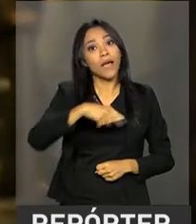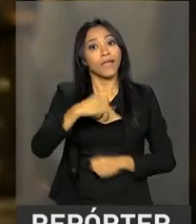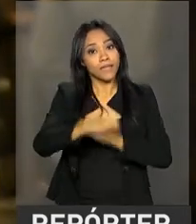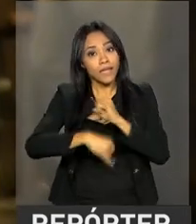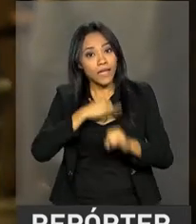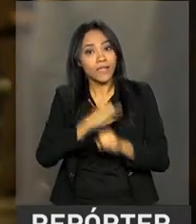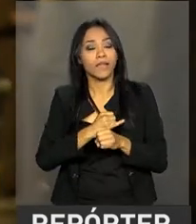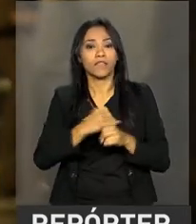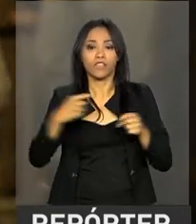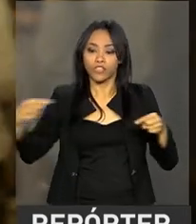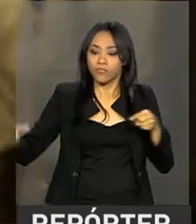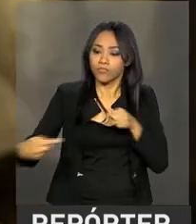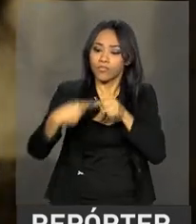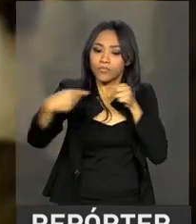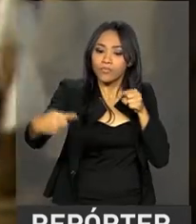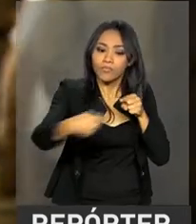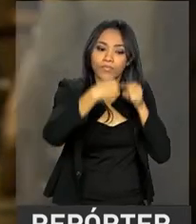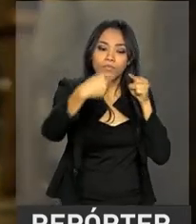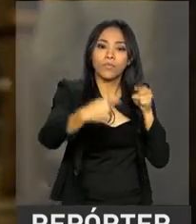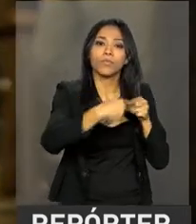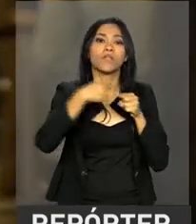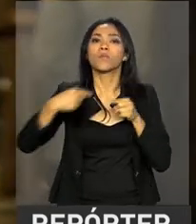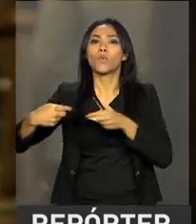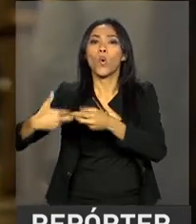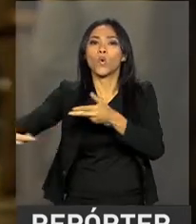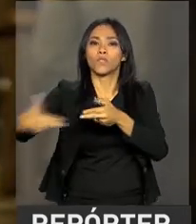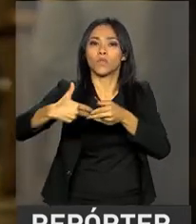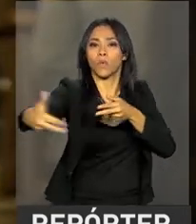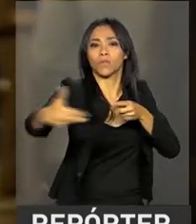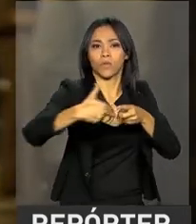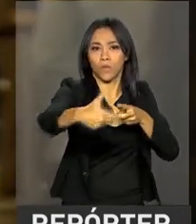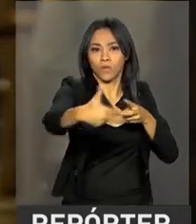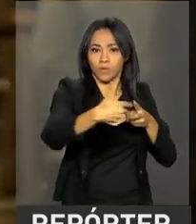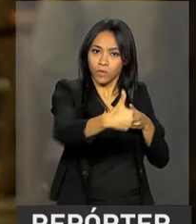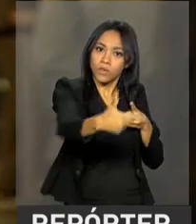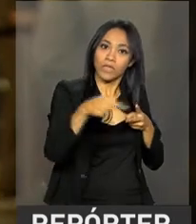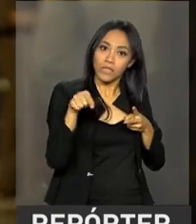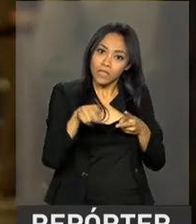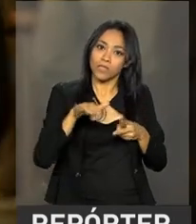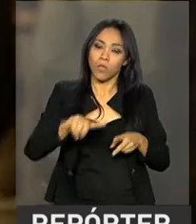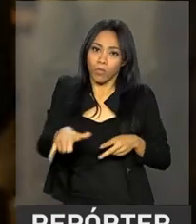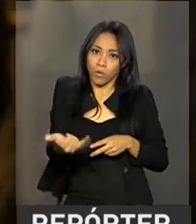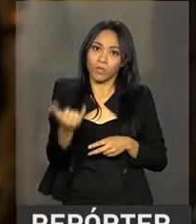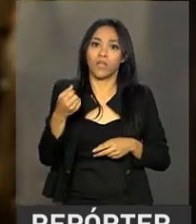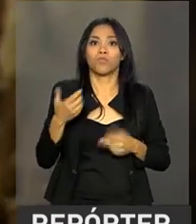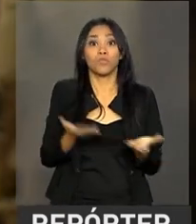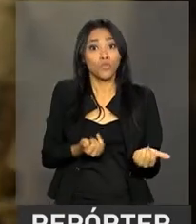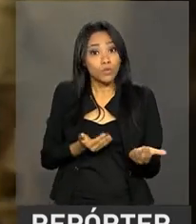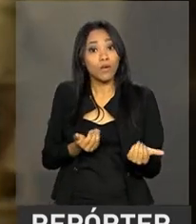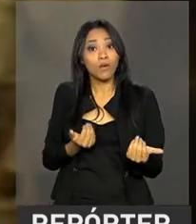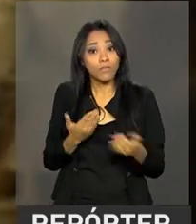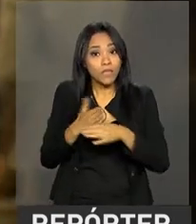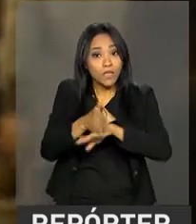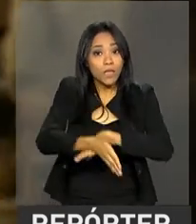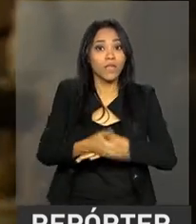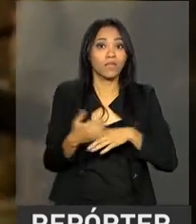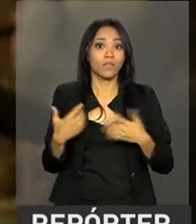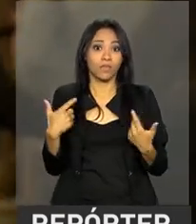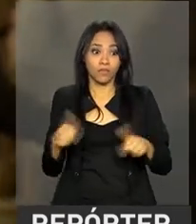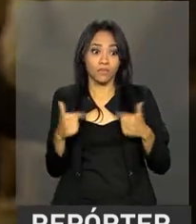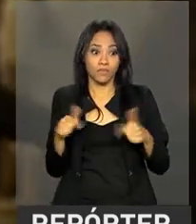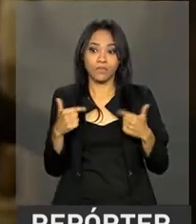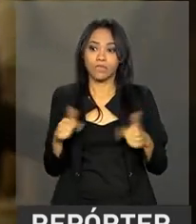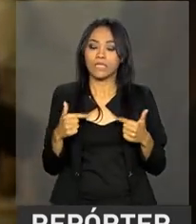fortes geradoras de emprego são forte geradora de oportunidades para jovens que entram no mercado de trabalho que com essa crise estão com muita